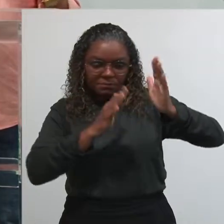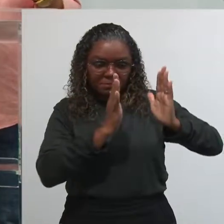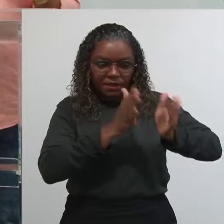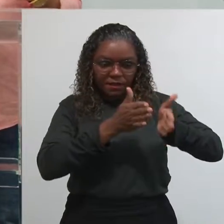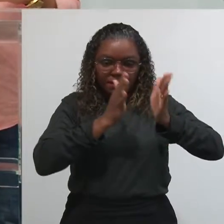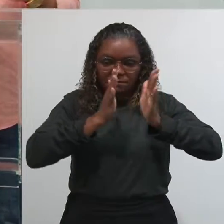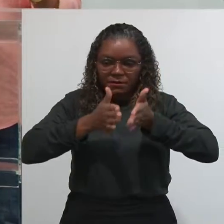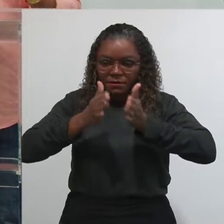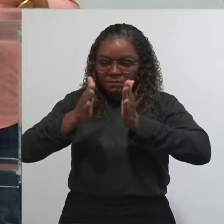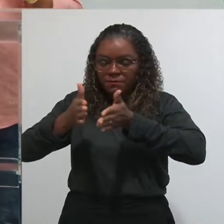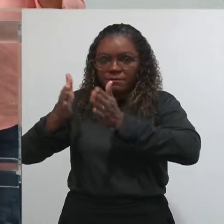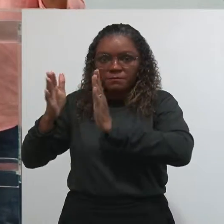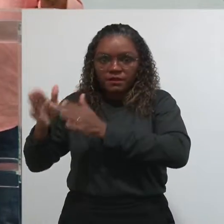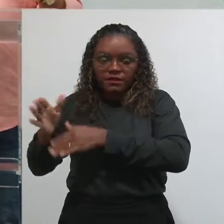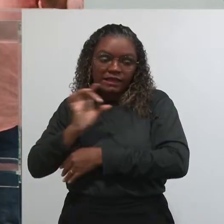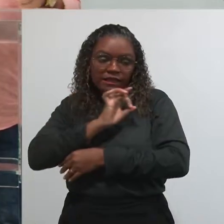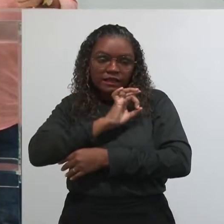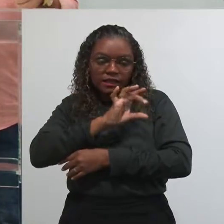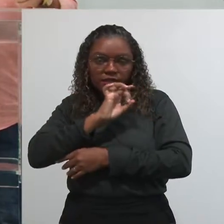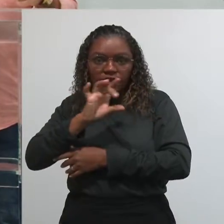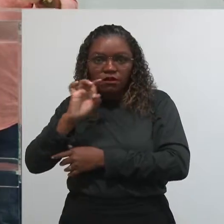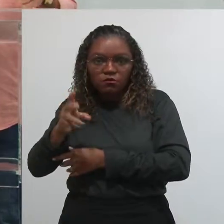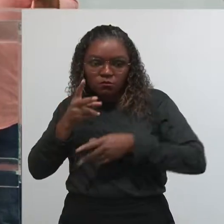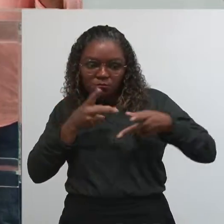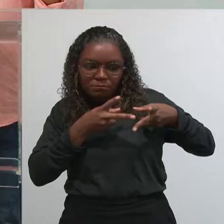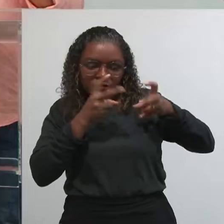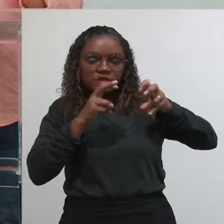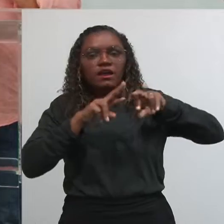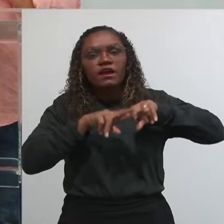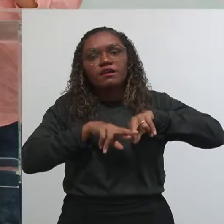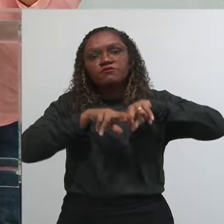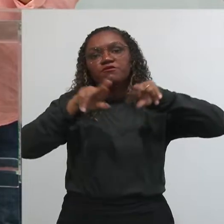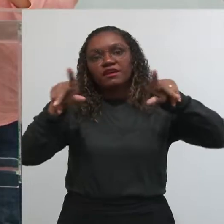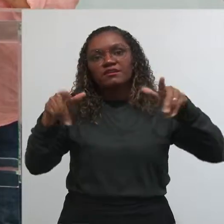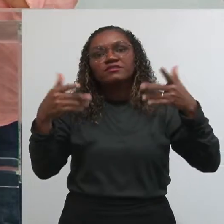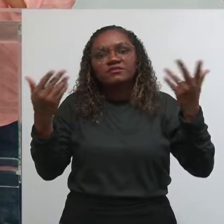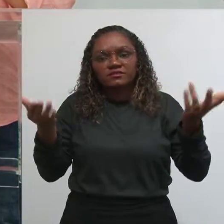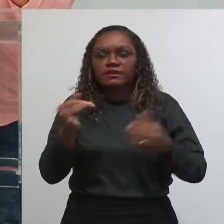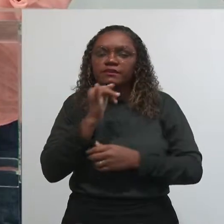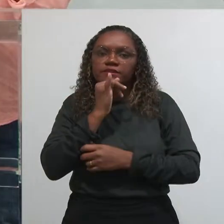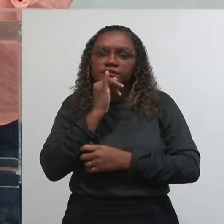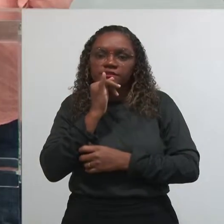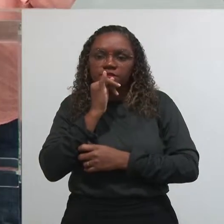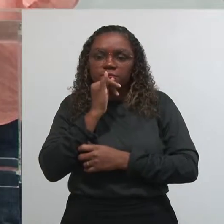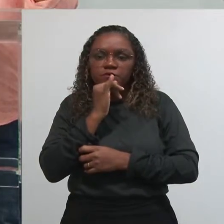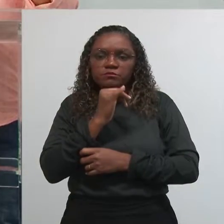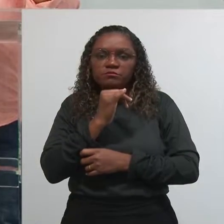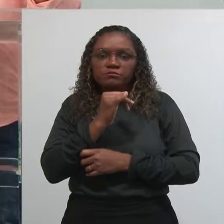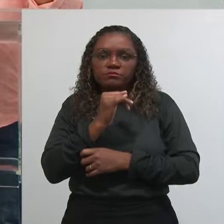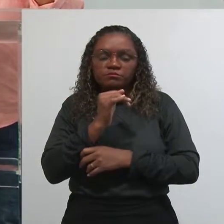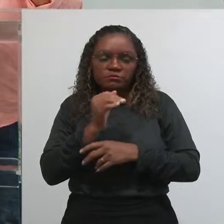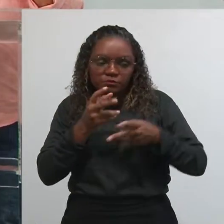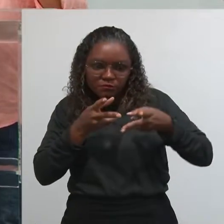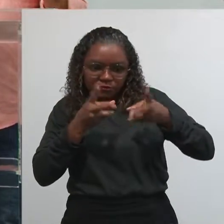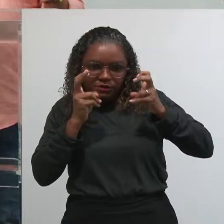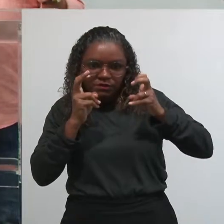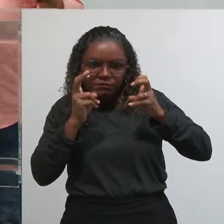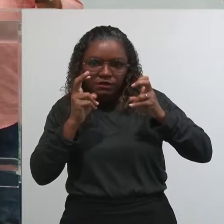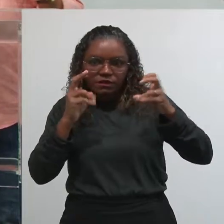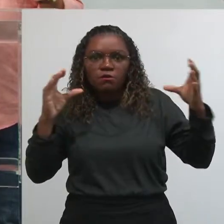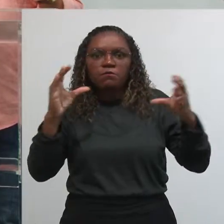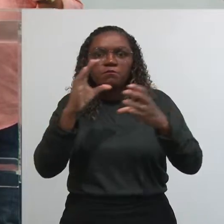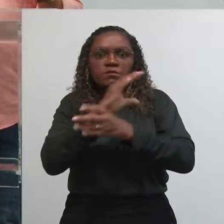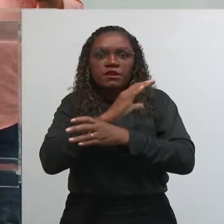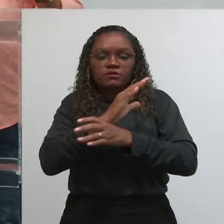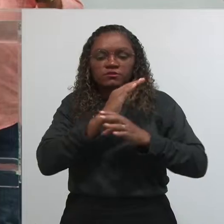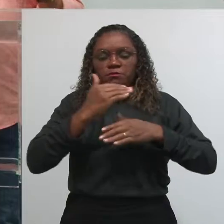olhar fragmentado para cada uma dessas etapas, tá? Então, eu não vou ter um olhar necessariamente holístico sobre todo o processo